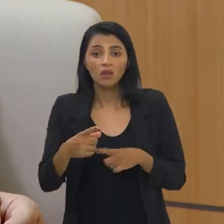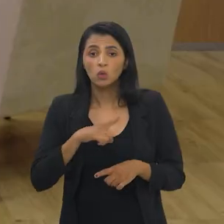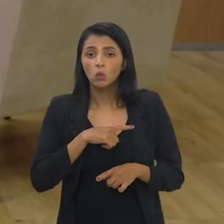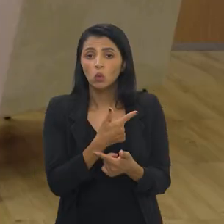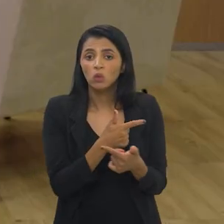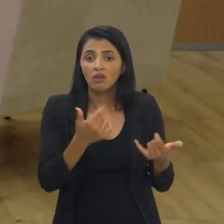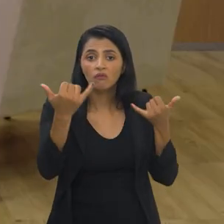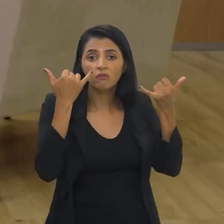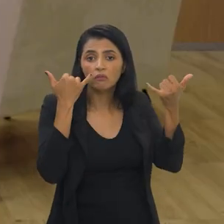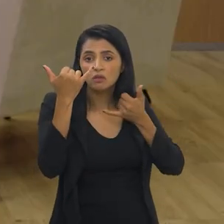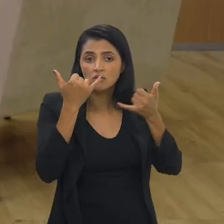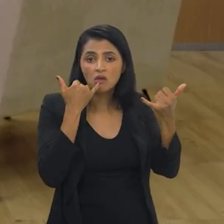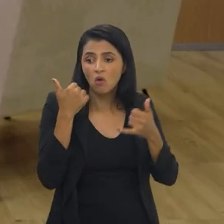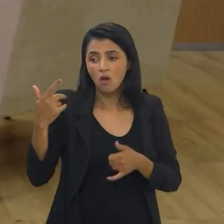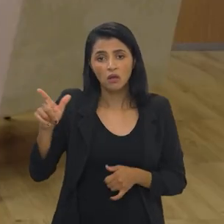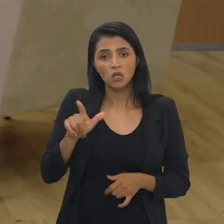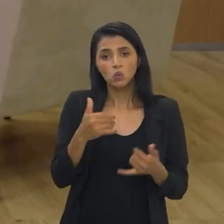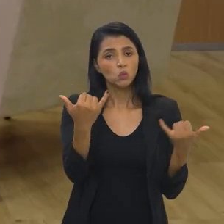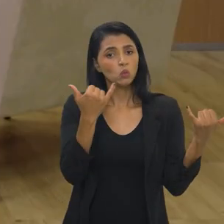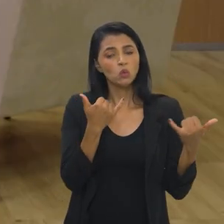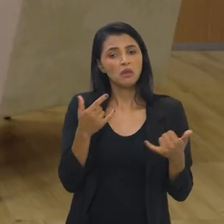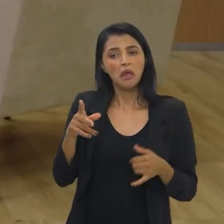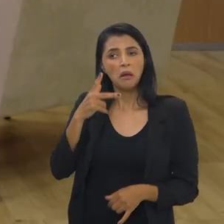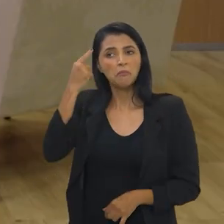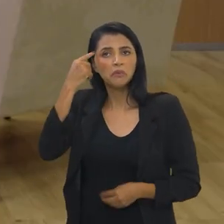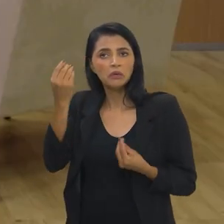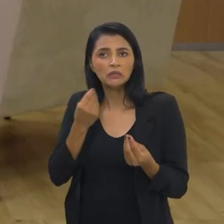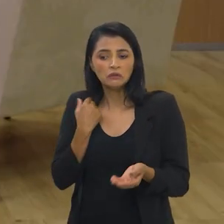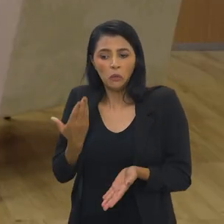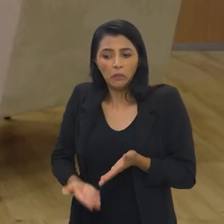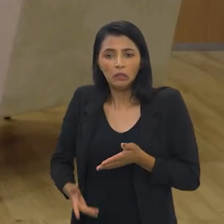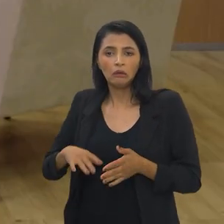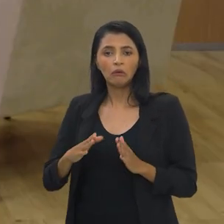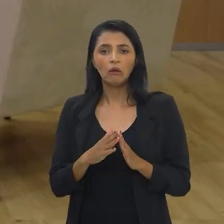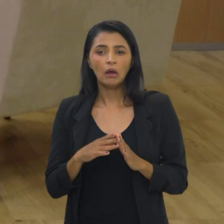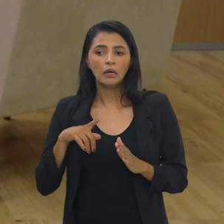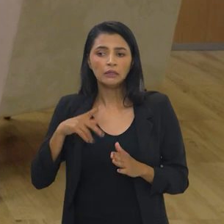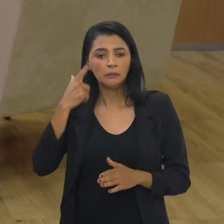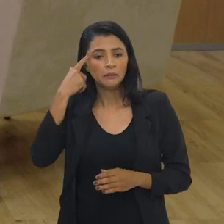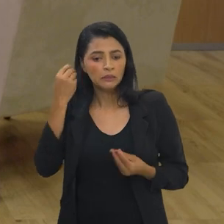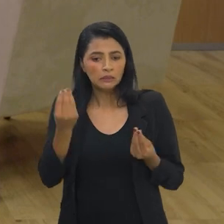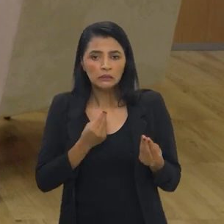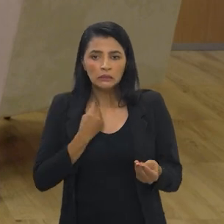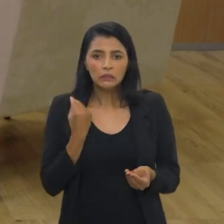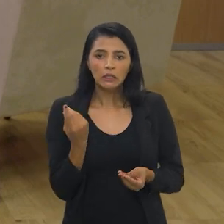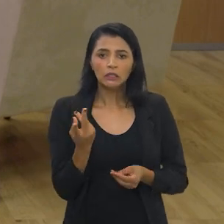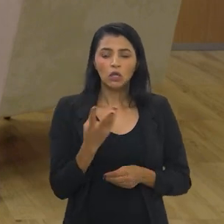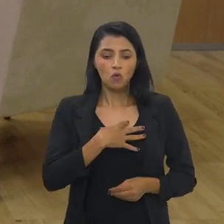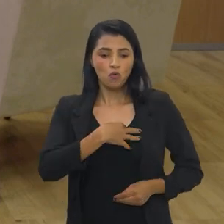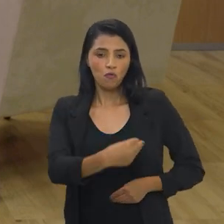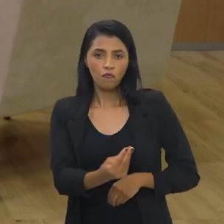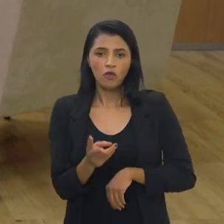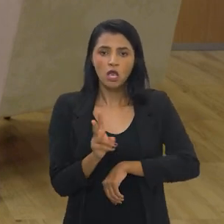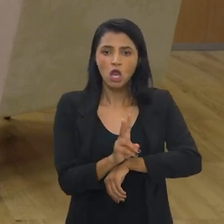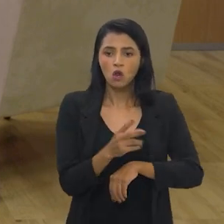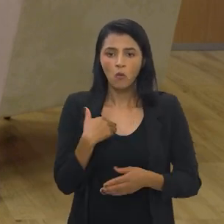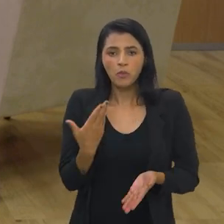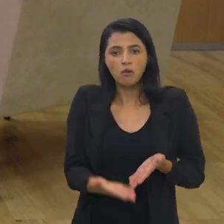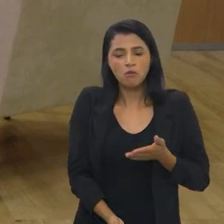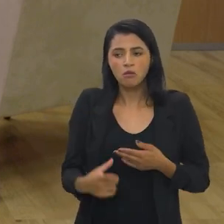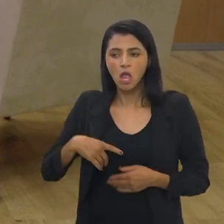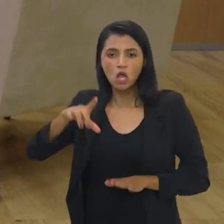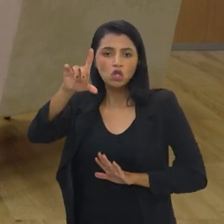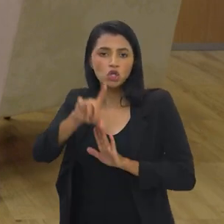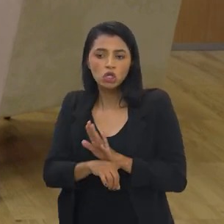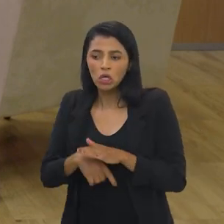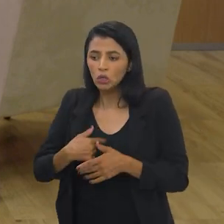ela não sabe a situação de violência porque ela que ela vai perder a casa ela acha que vai perder a guarda dos filhos